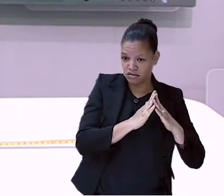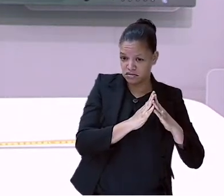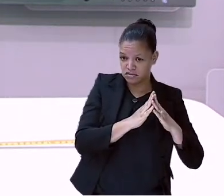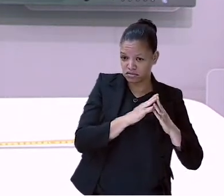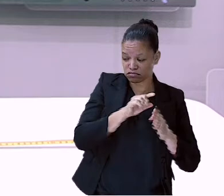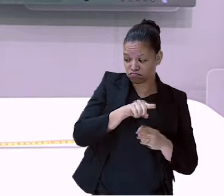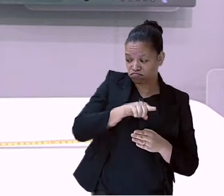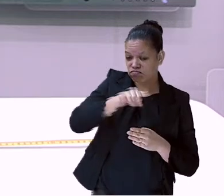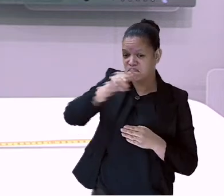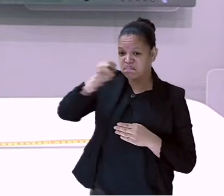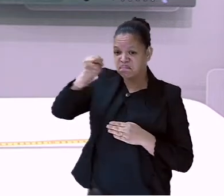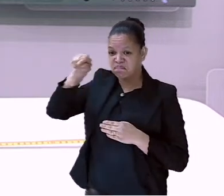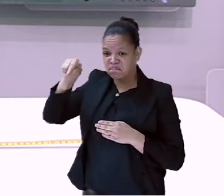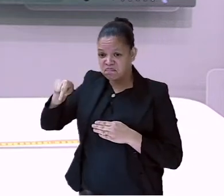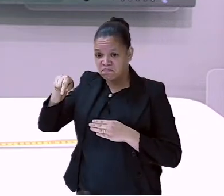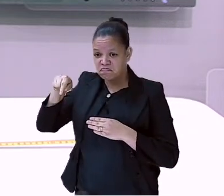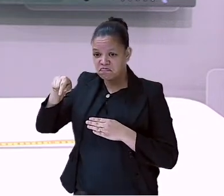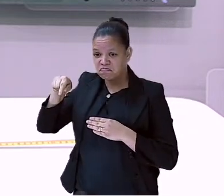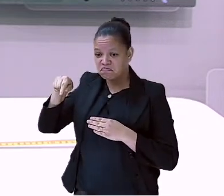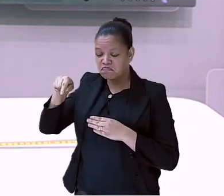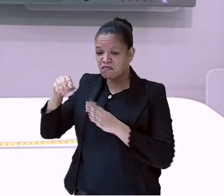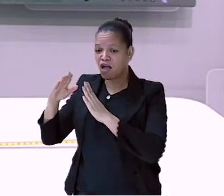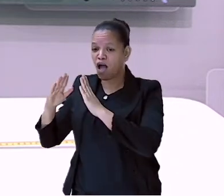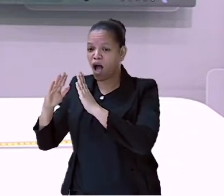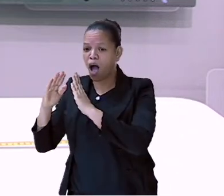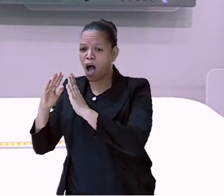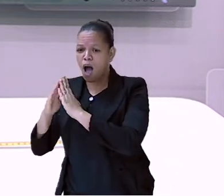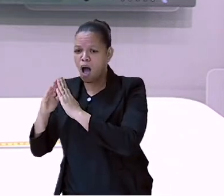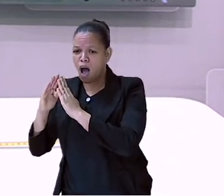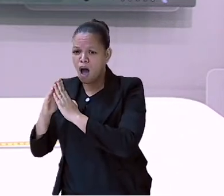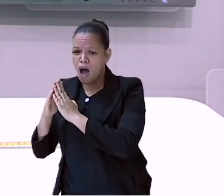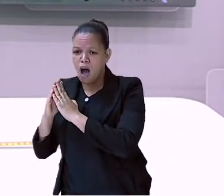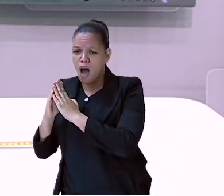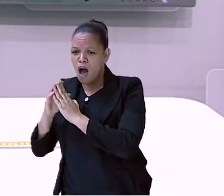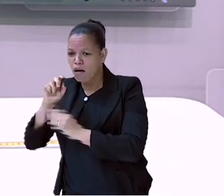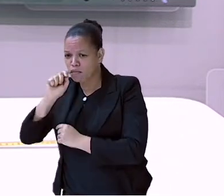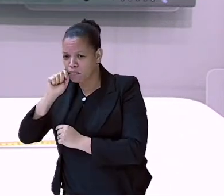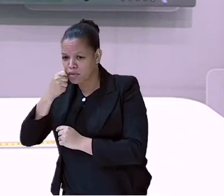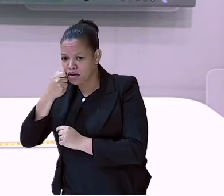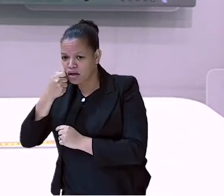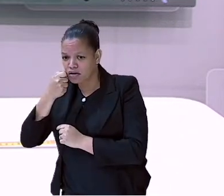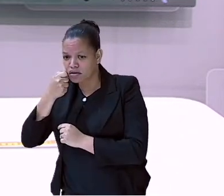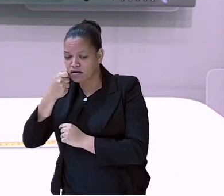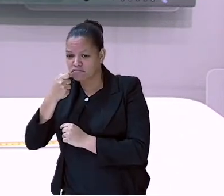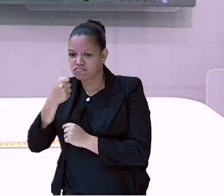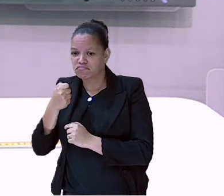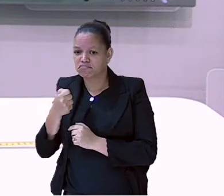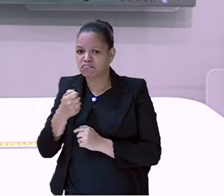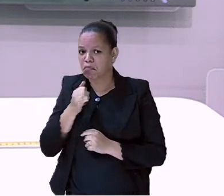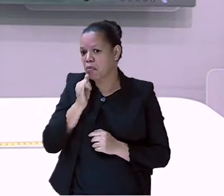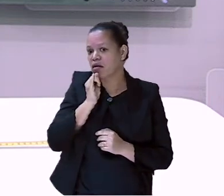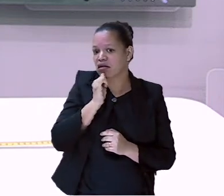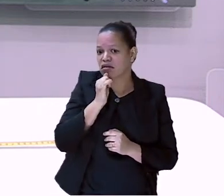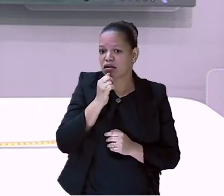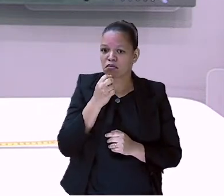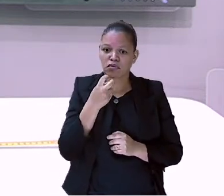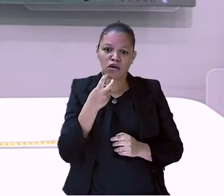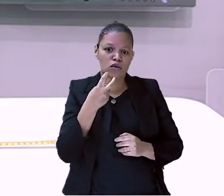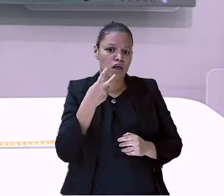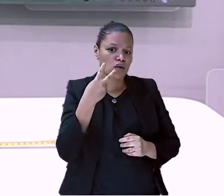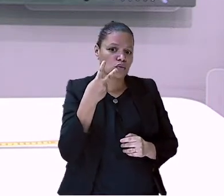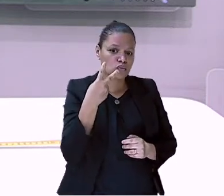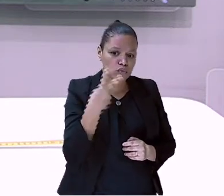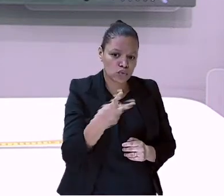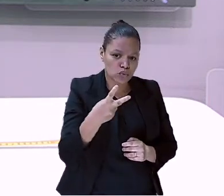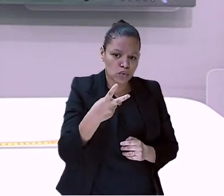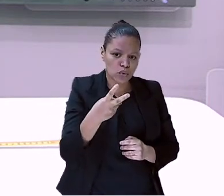lá na padaria der aí 2.000 metros, você tem 2 quilômetros. Se der 1.000 metros, você